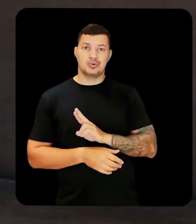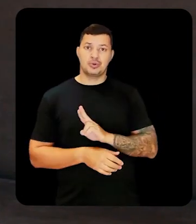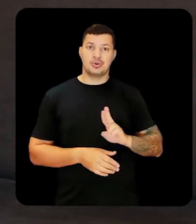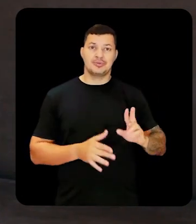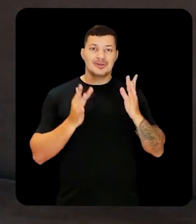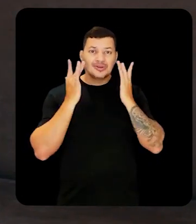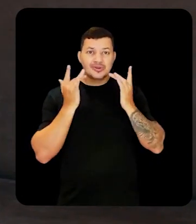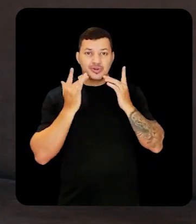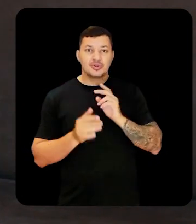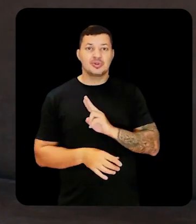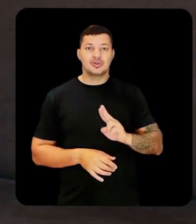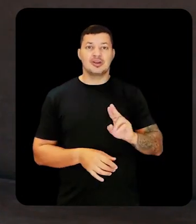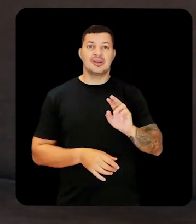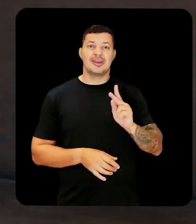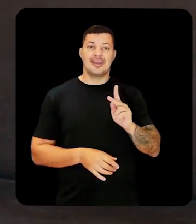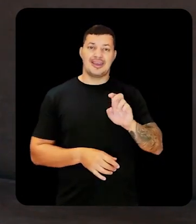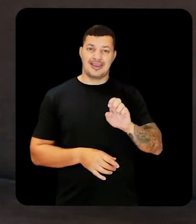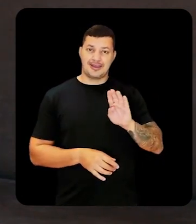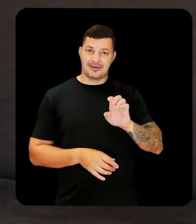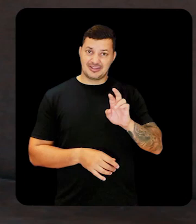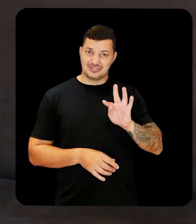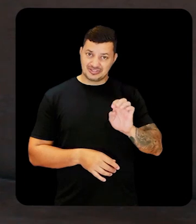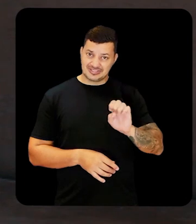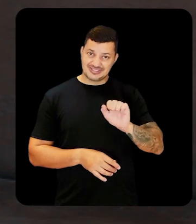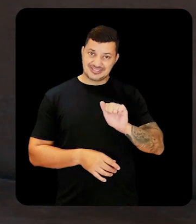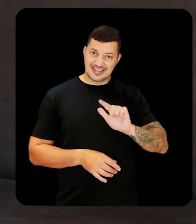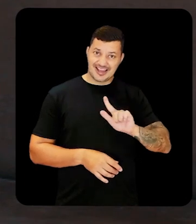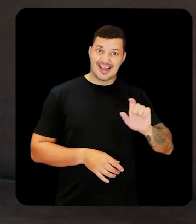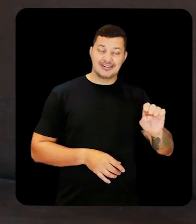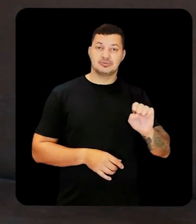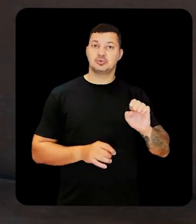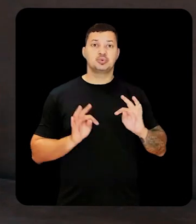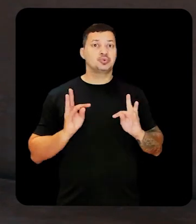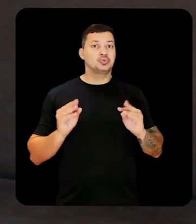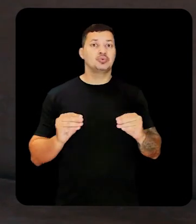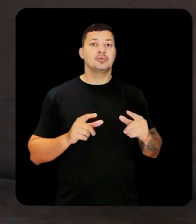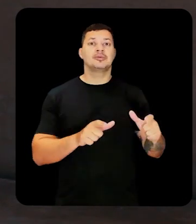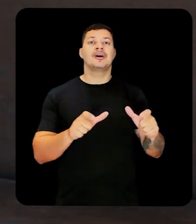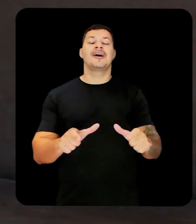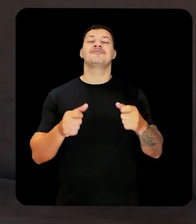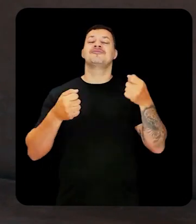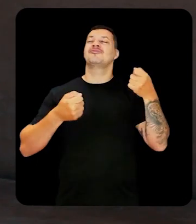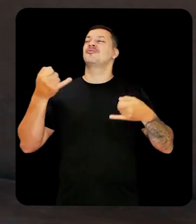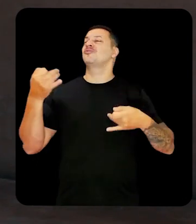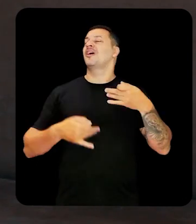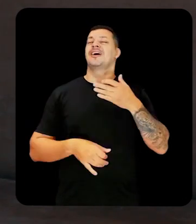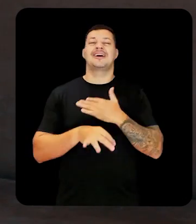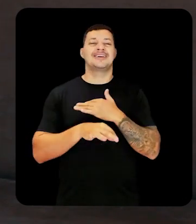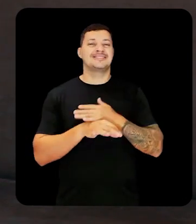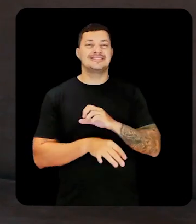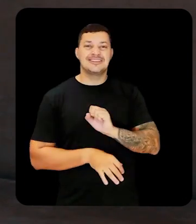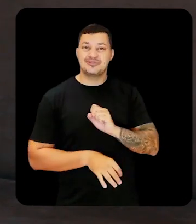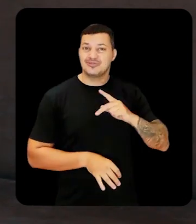do teatro ia ser Dr. Herbert de Salles, porque todo lugar que ele ia falava em São Pedro. O